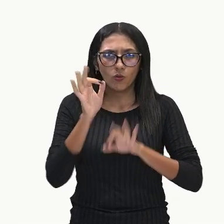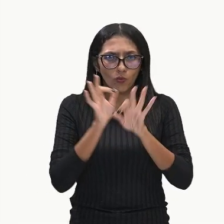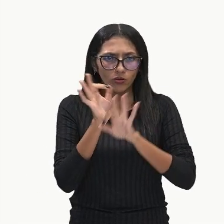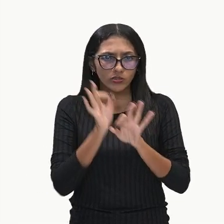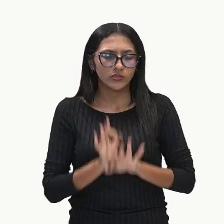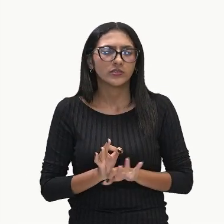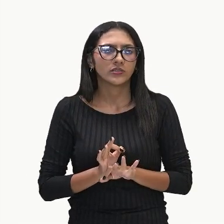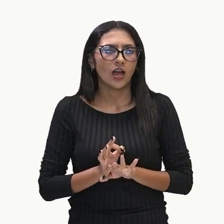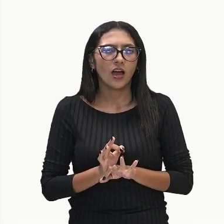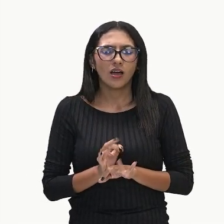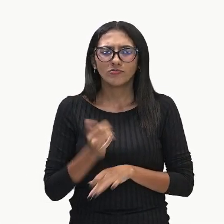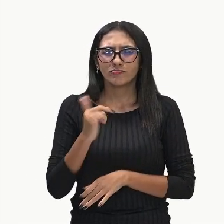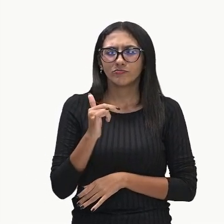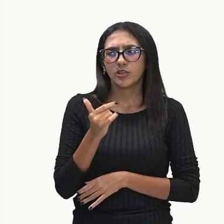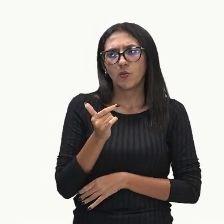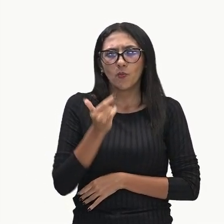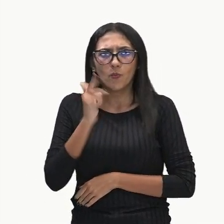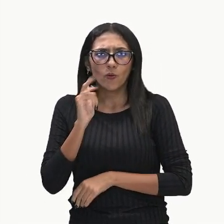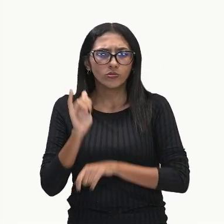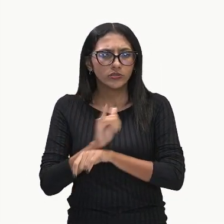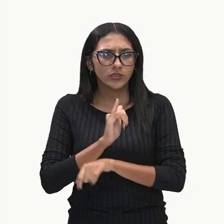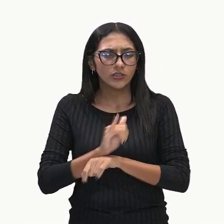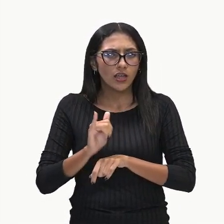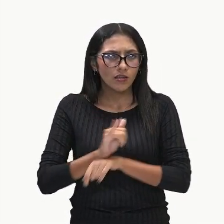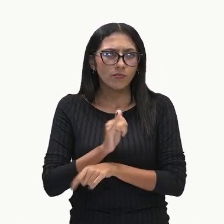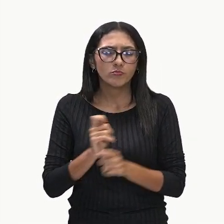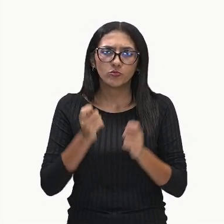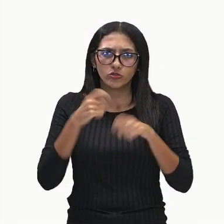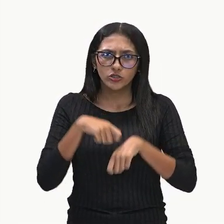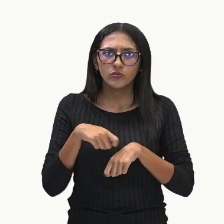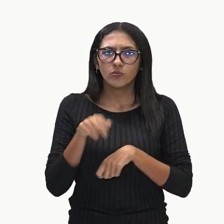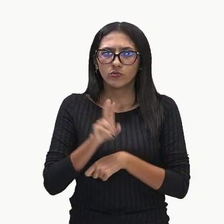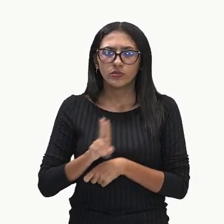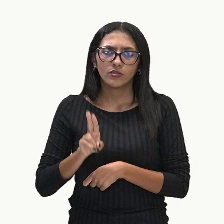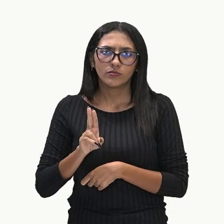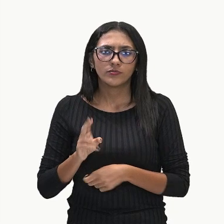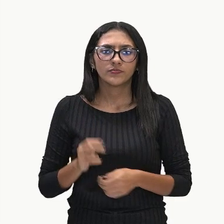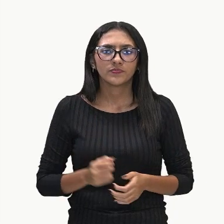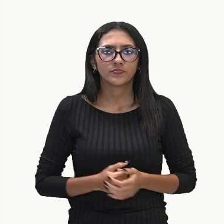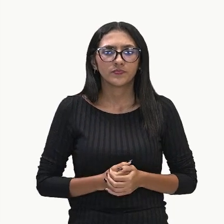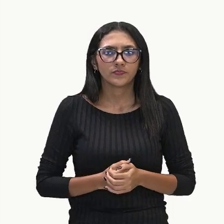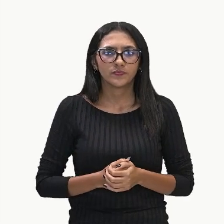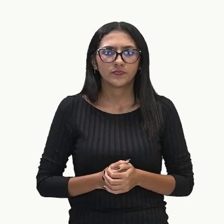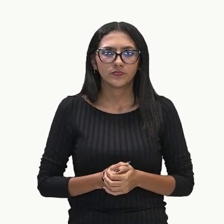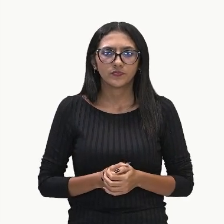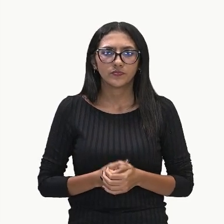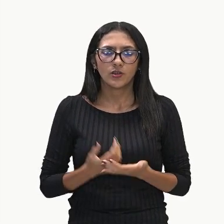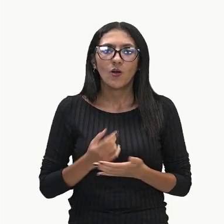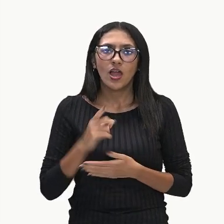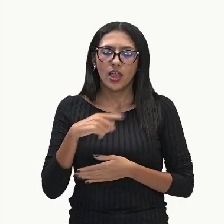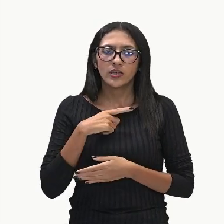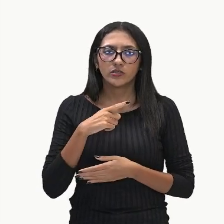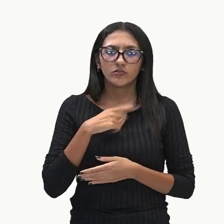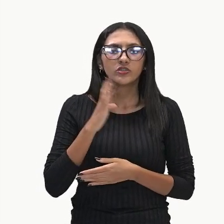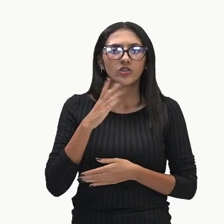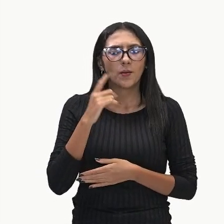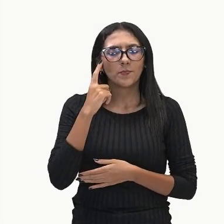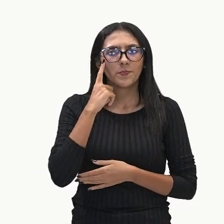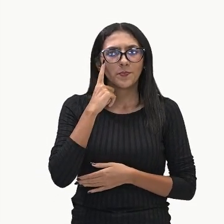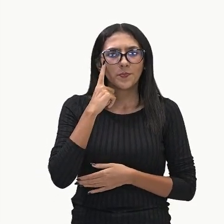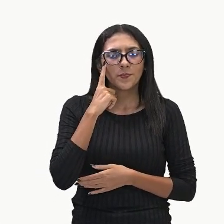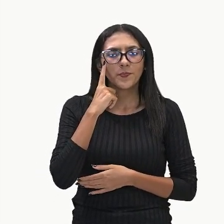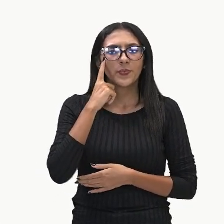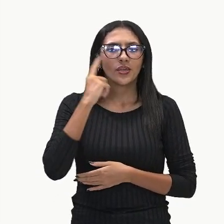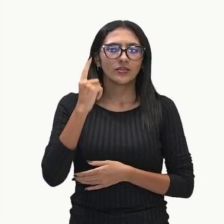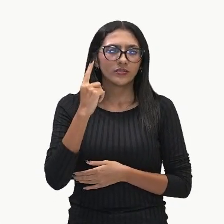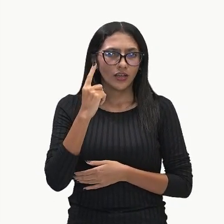resolver essa primeira hipótese aí? Assim. E é justamente aquela que você acabou de pensar quando